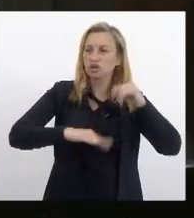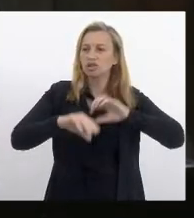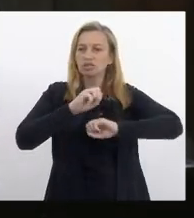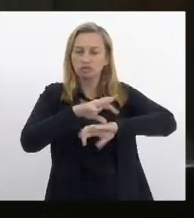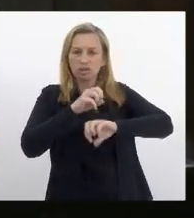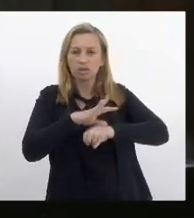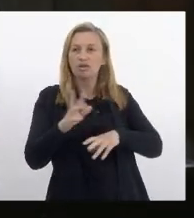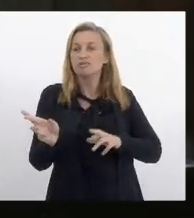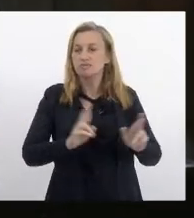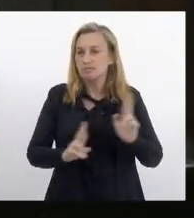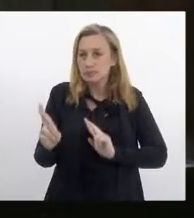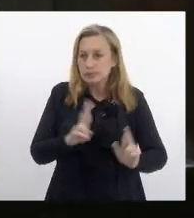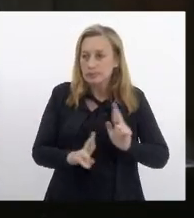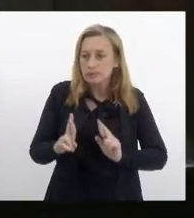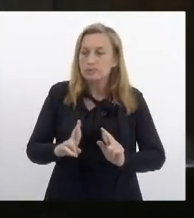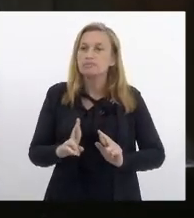relação